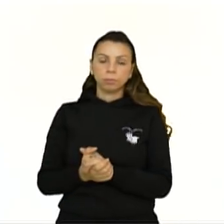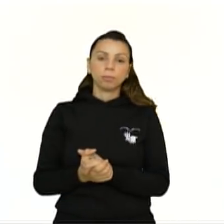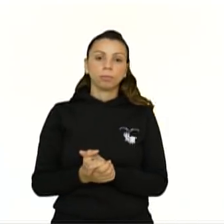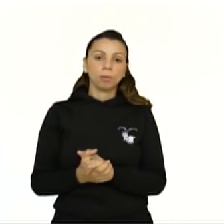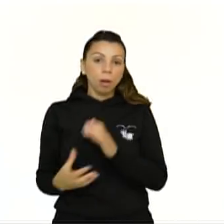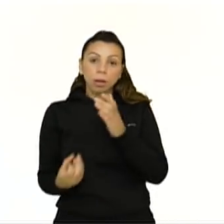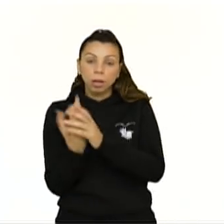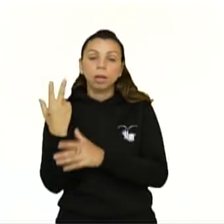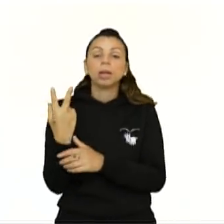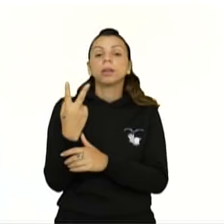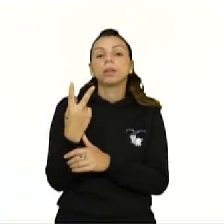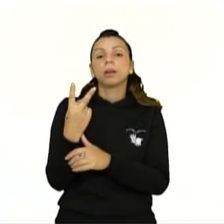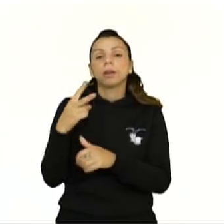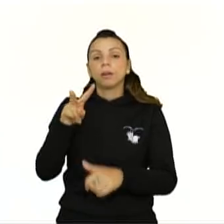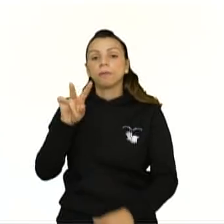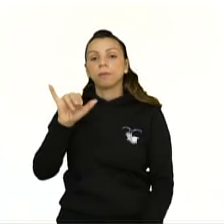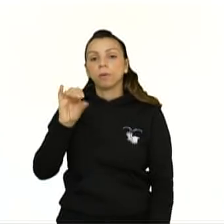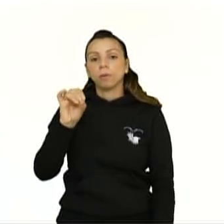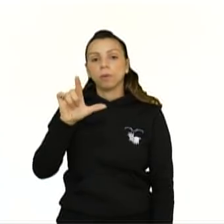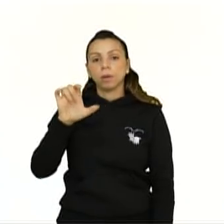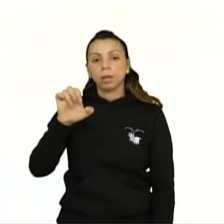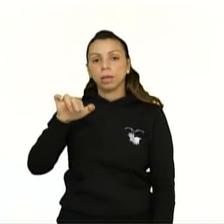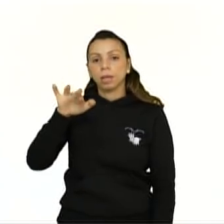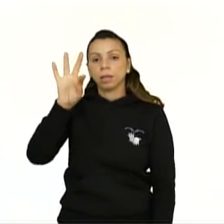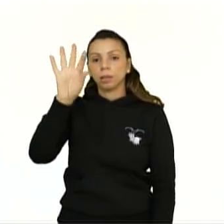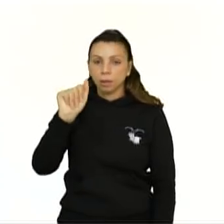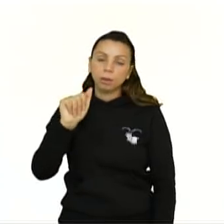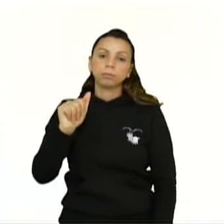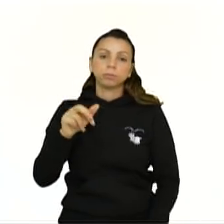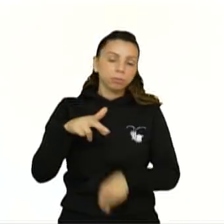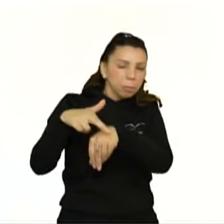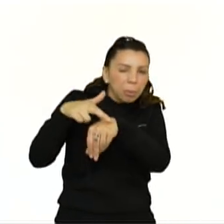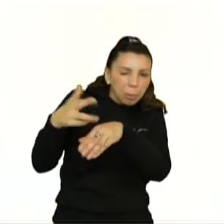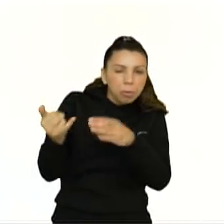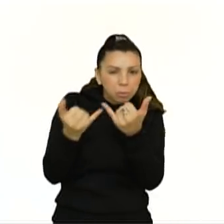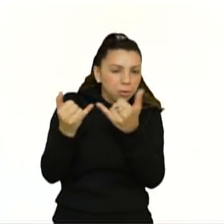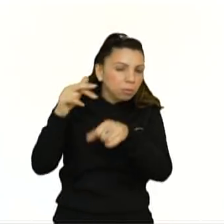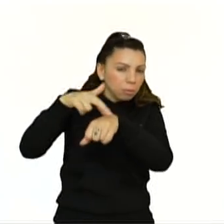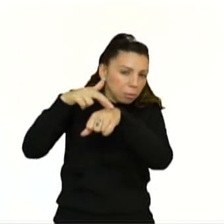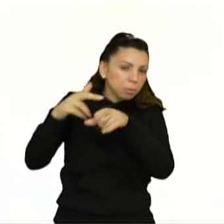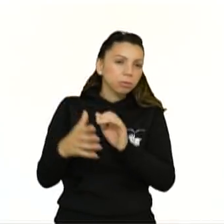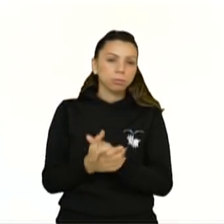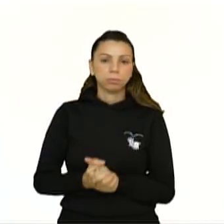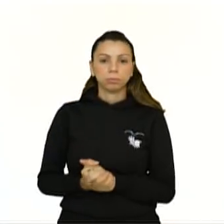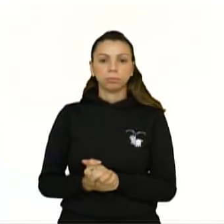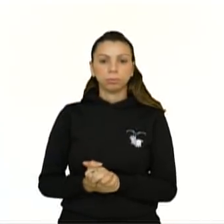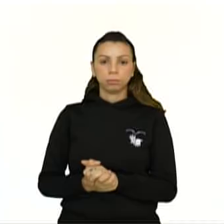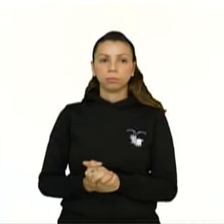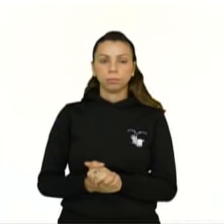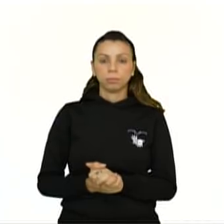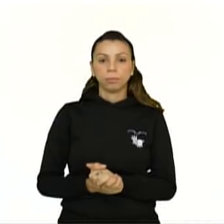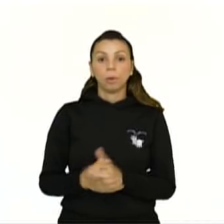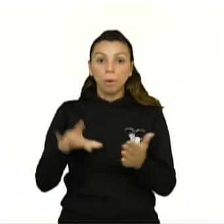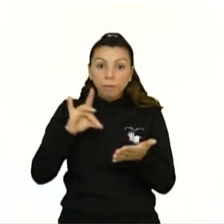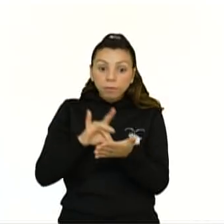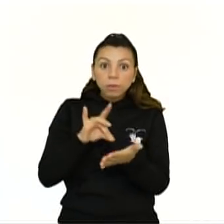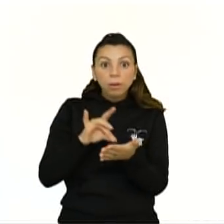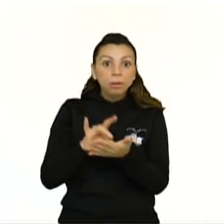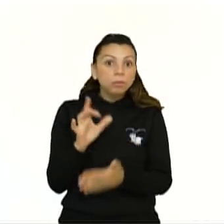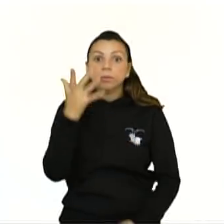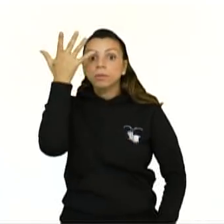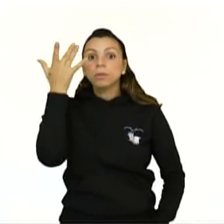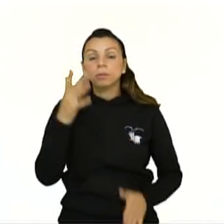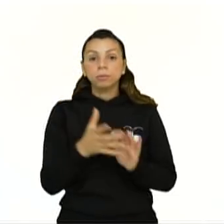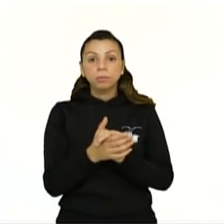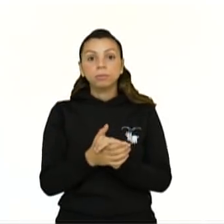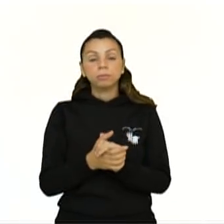violeta, né? Então, vai misturando, ó, você vai percebendo no processo realmente, nossa, professor, olha, legal, é verdade, está acontecendo mesmo isso, tá? Isso, e aí você